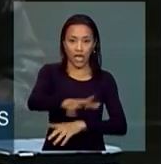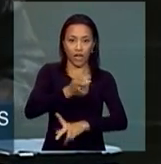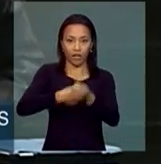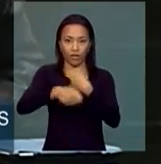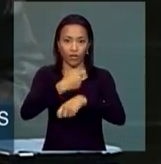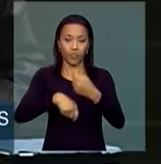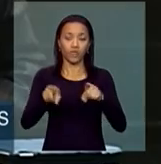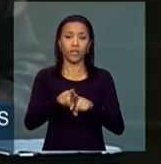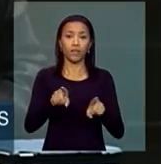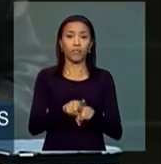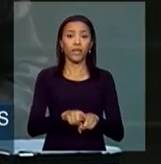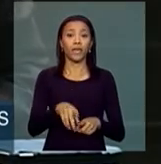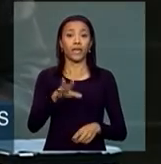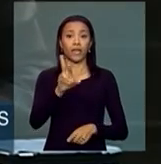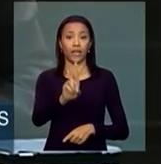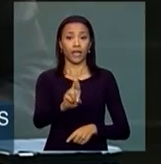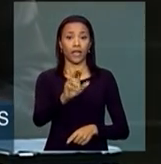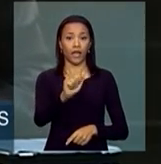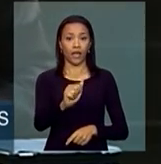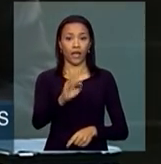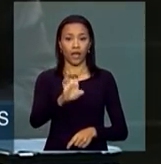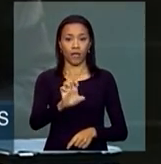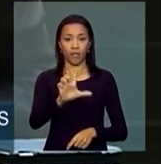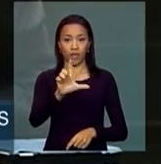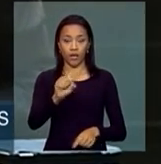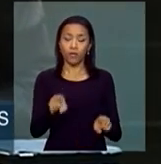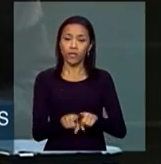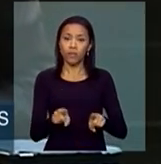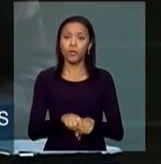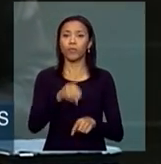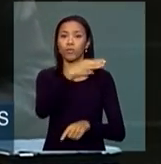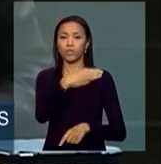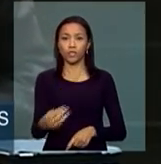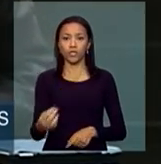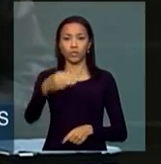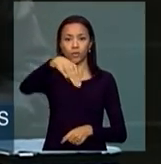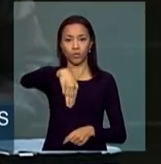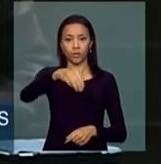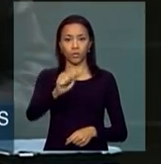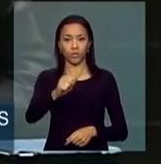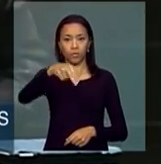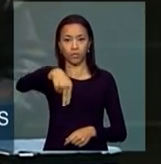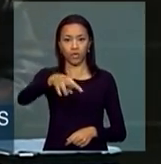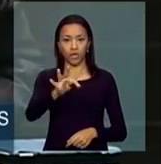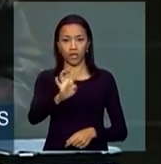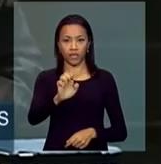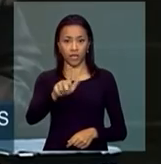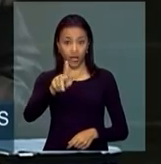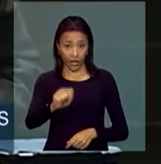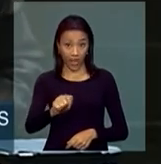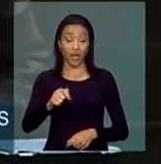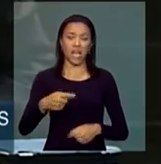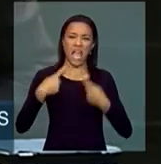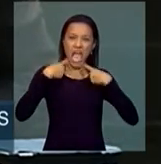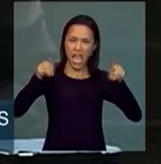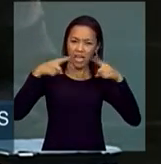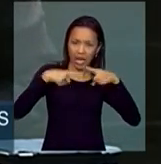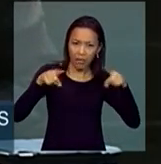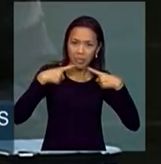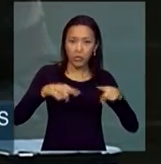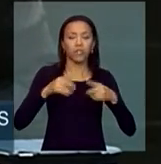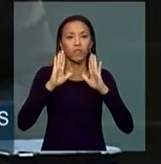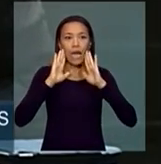ao ministro Mantega, que foi extremamente sensível nas nossas reivindicações, e essas reivindicações não foram do